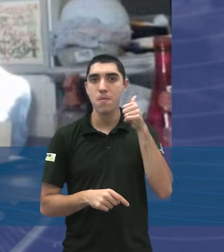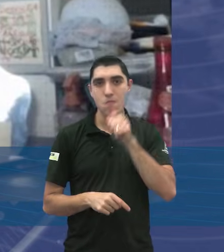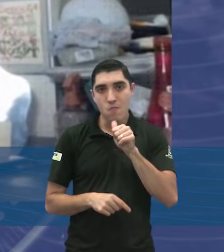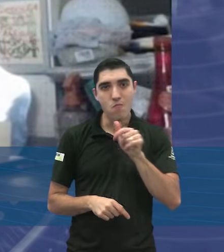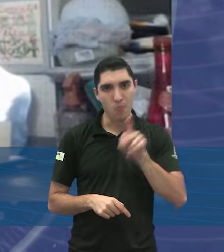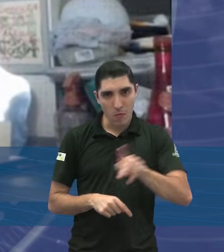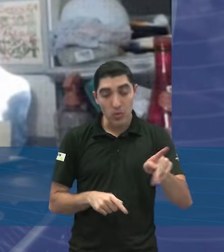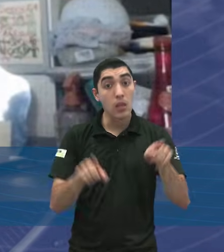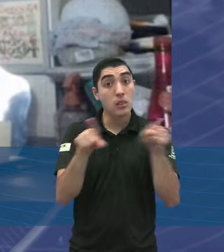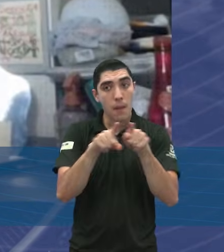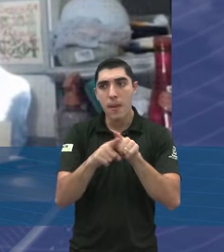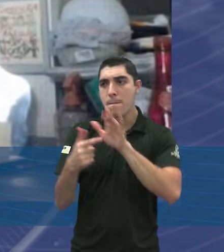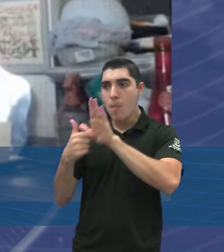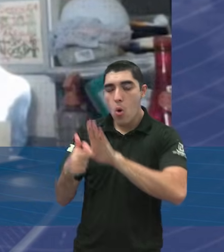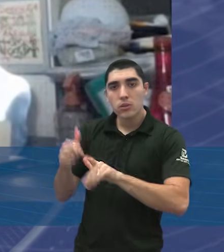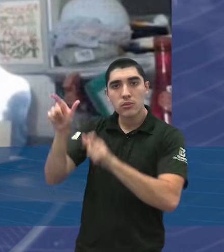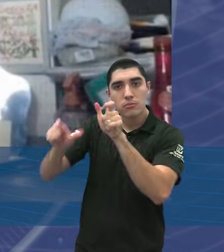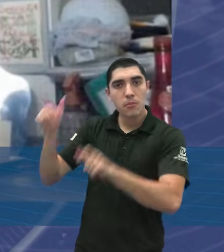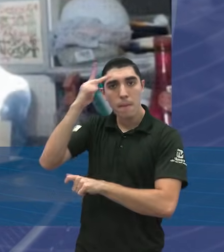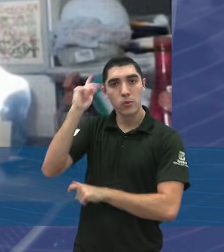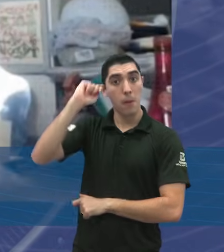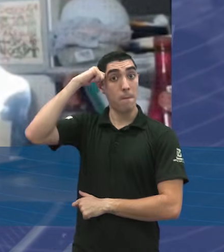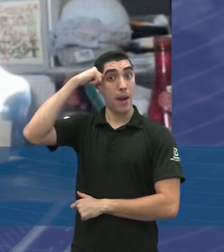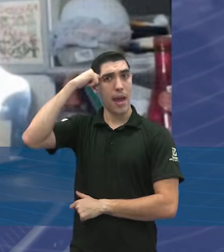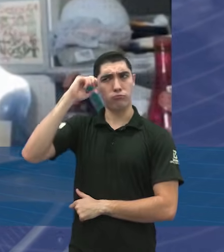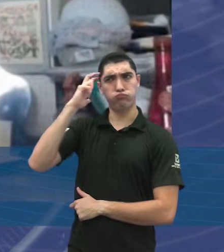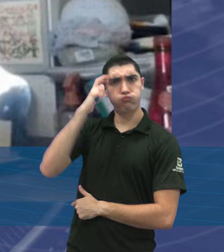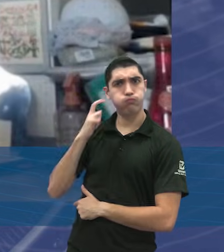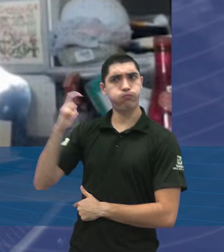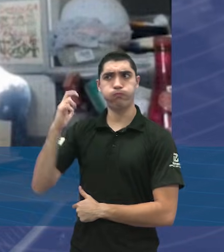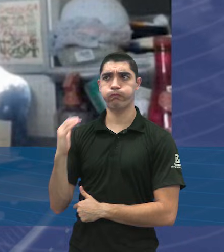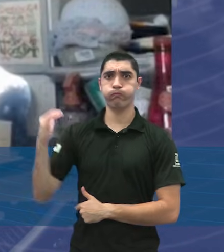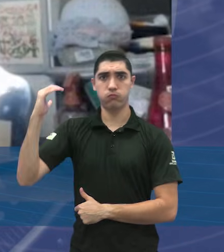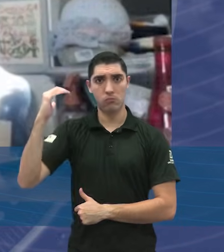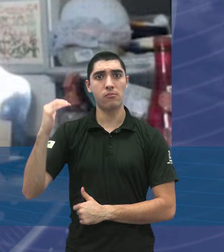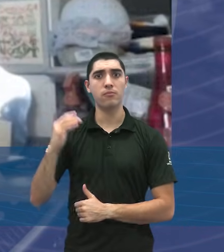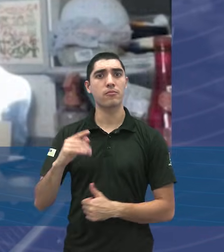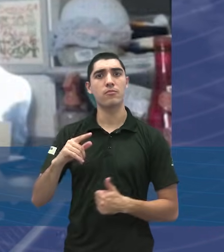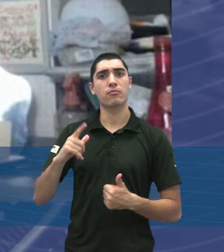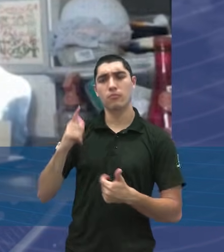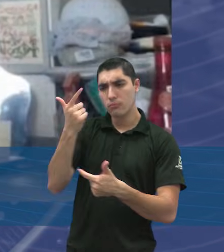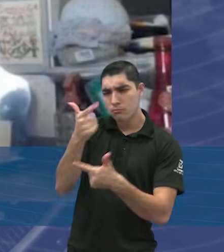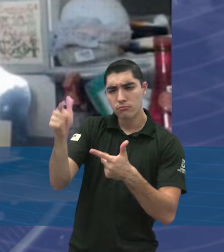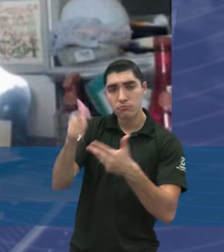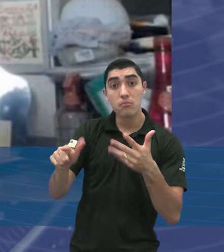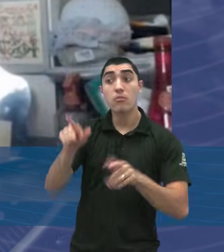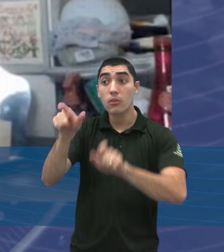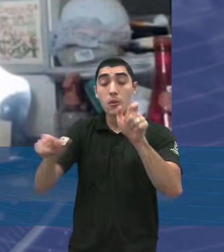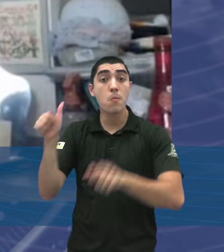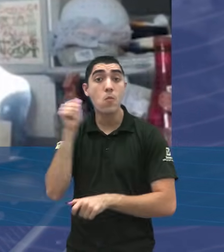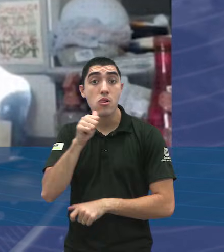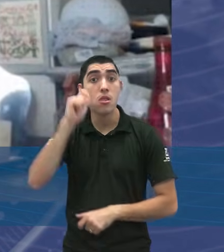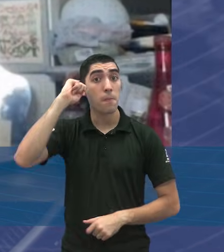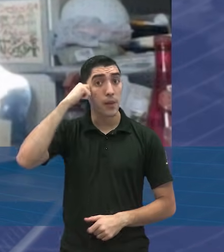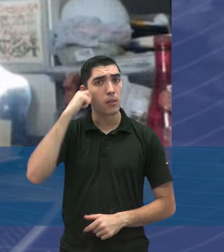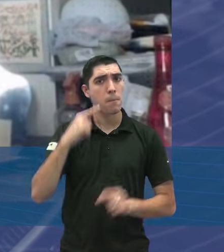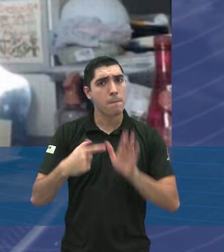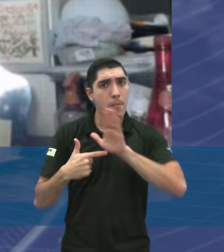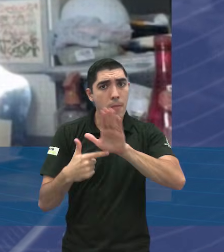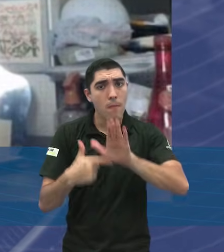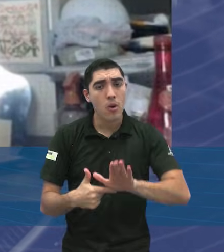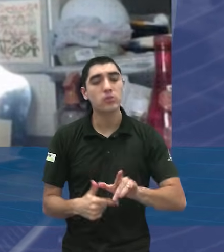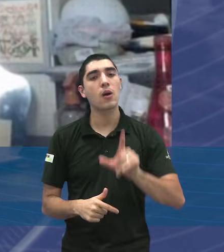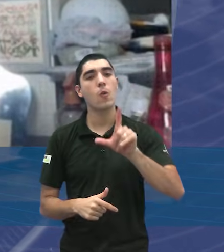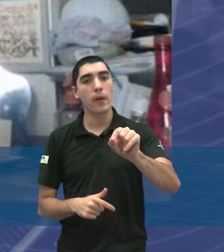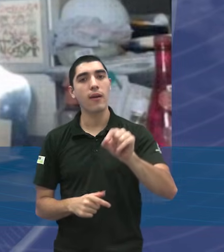apaga os intelectuais negros, as pessoas negras, traz Maria Firmina dos Reis, traz também mulheres negras, e